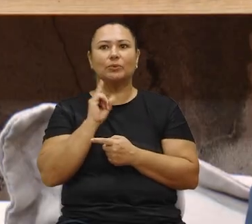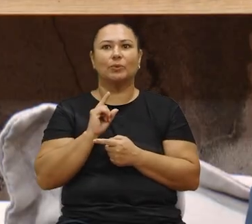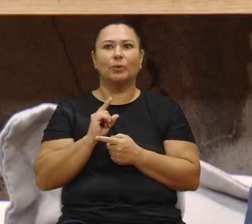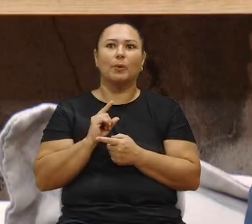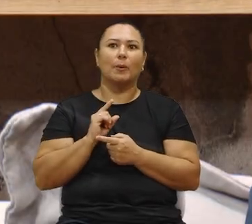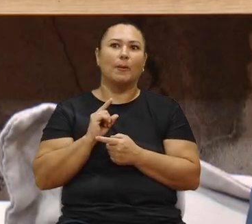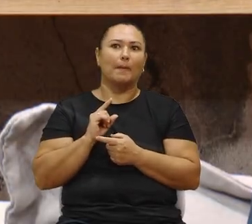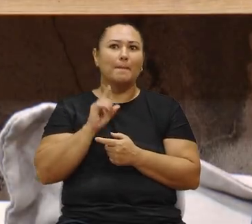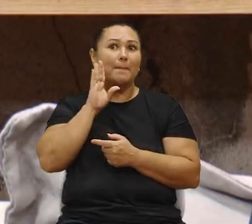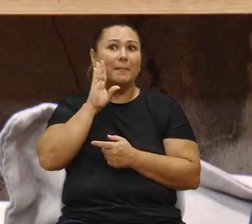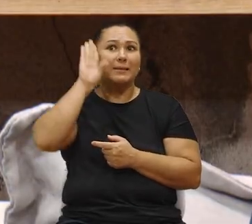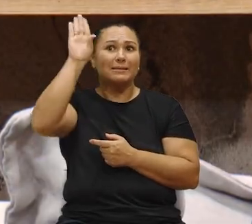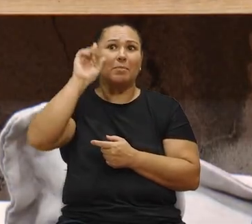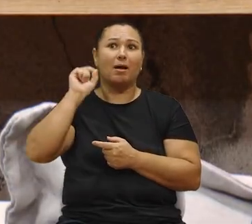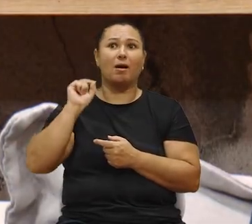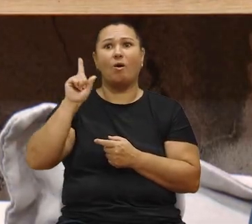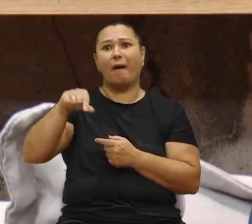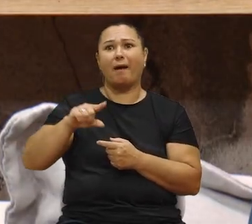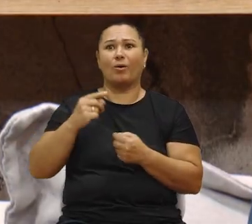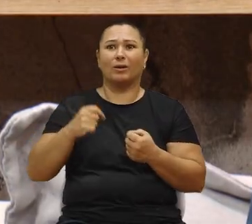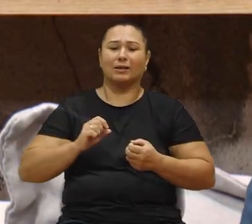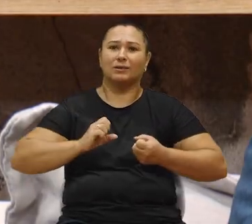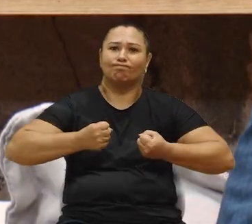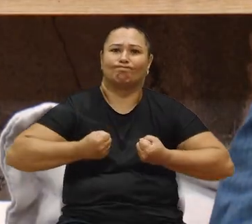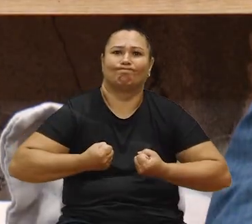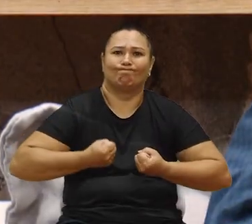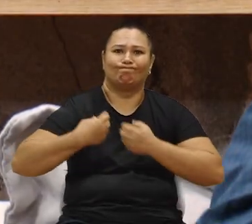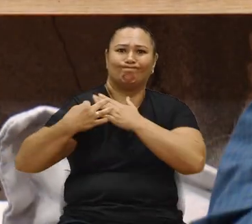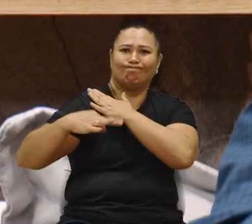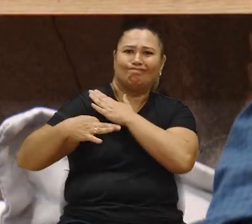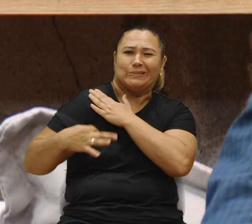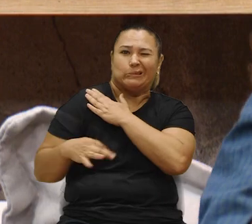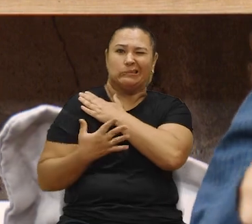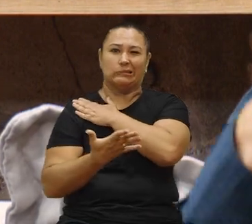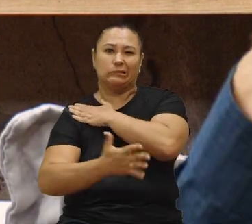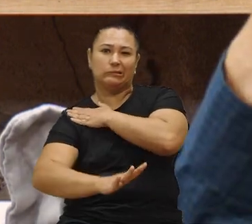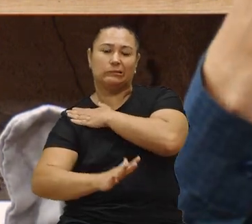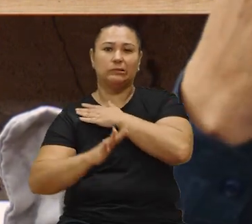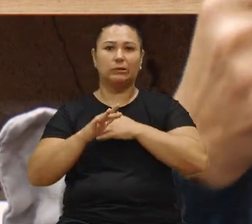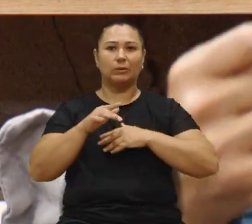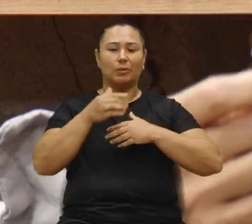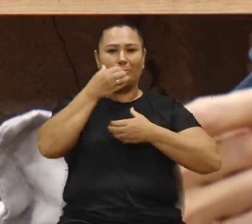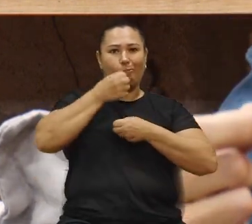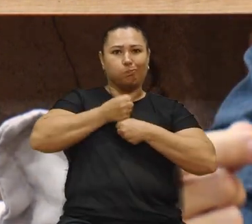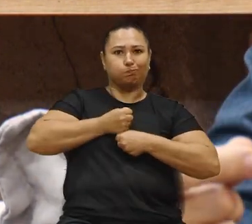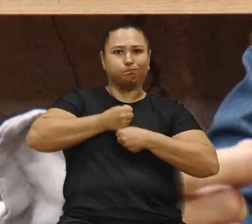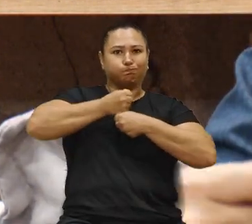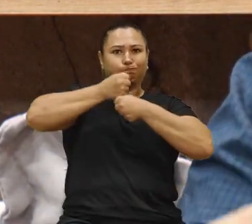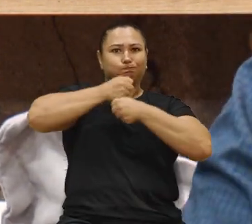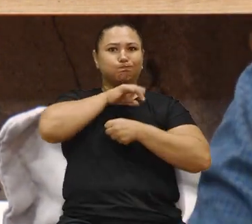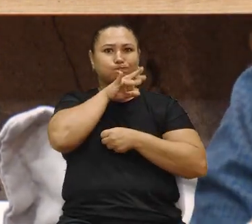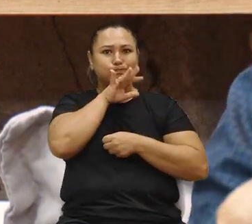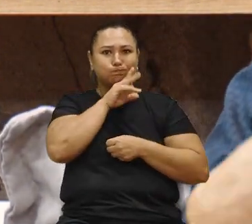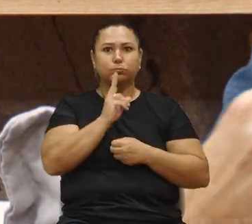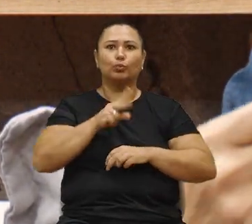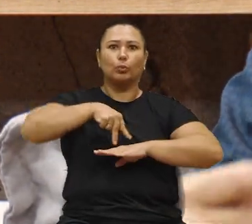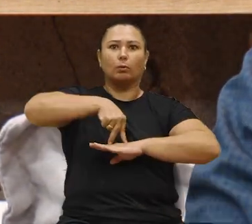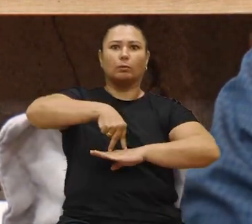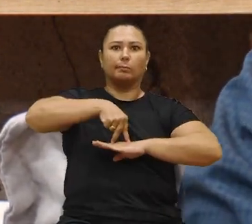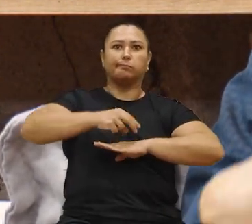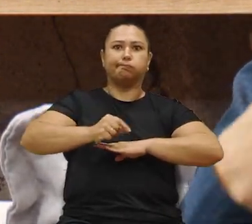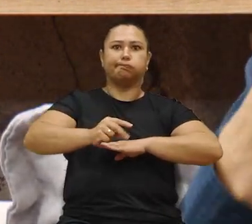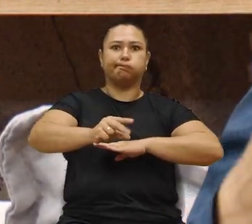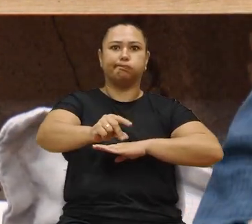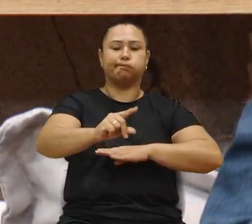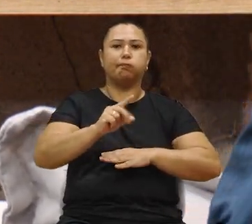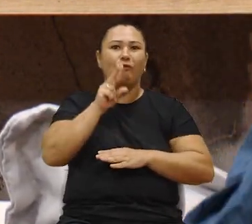o principal é ortomuscular, né? As pessoas trabalham em posição ruim, né, ficando muito